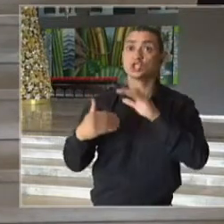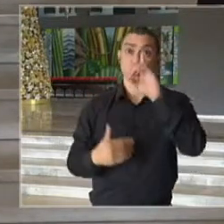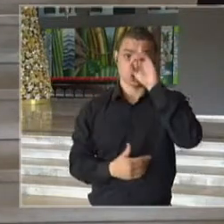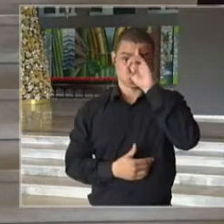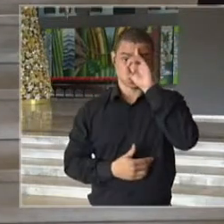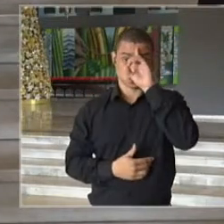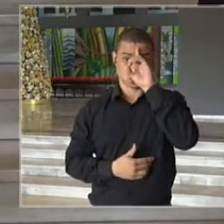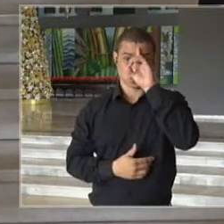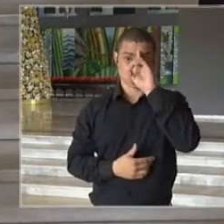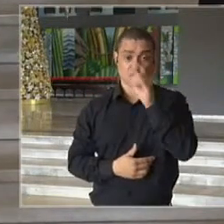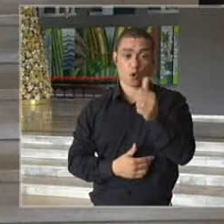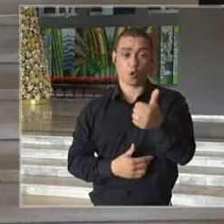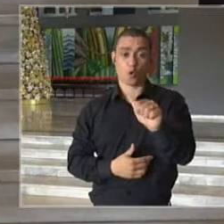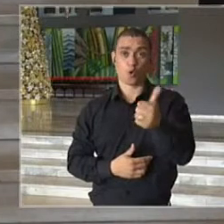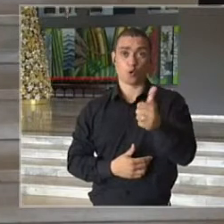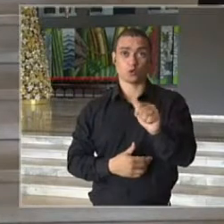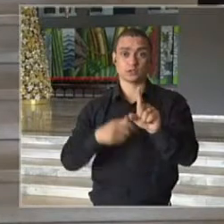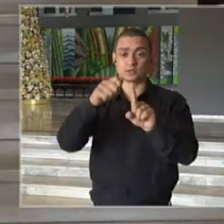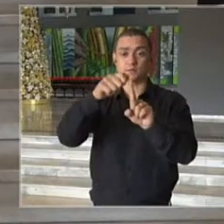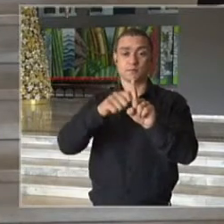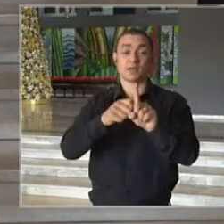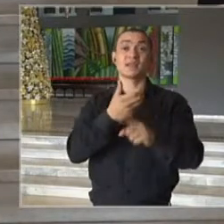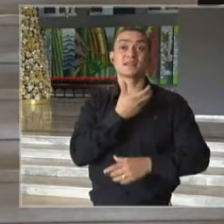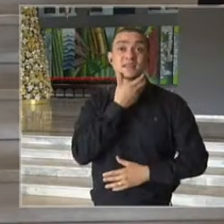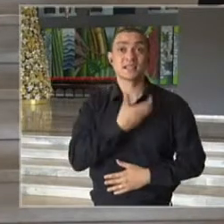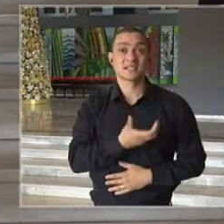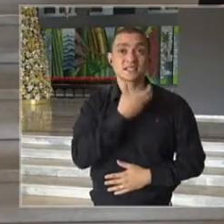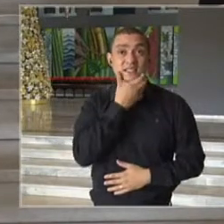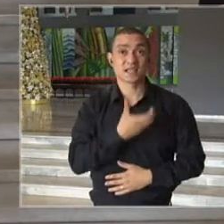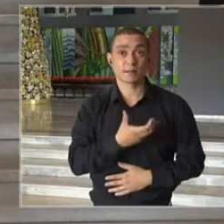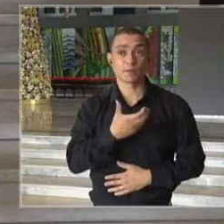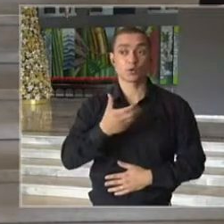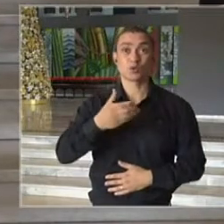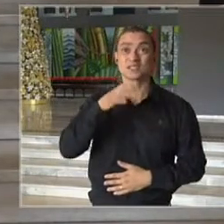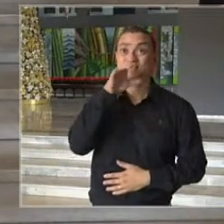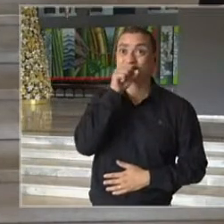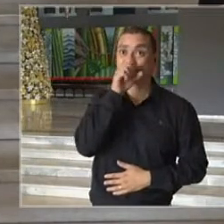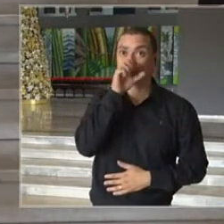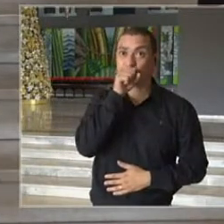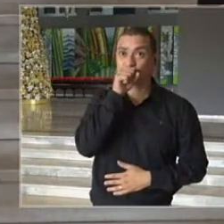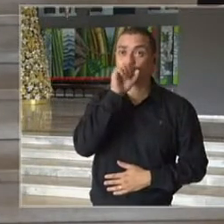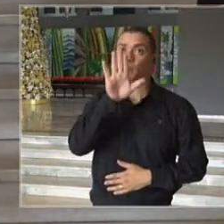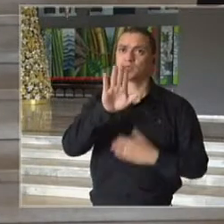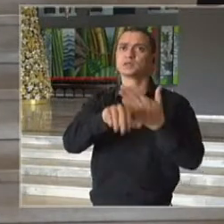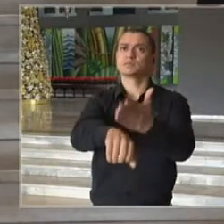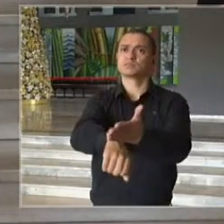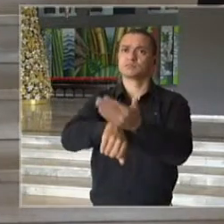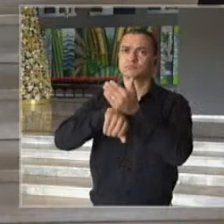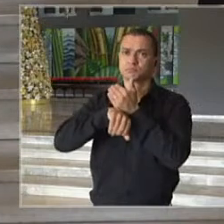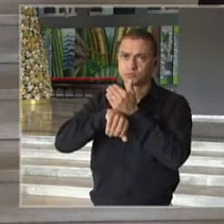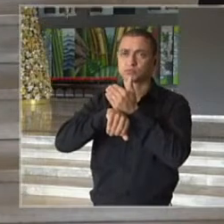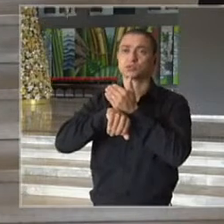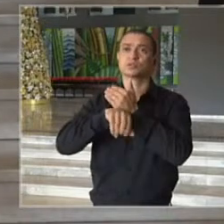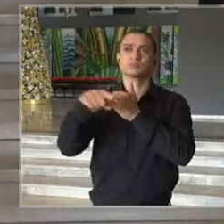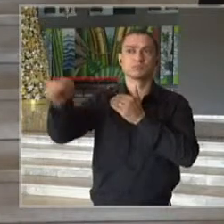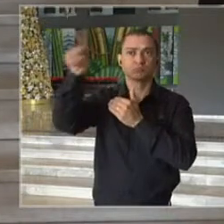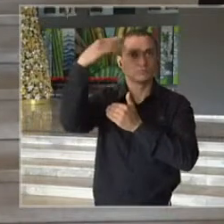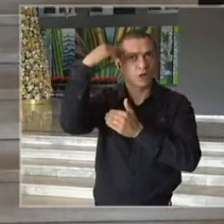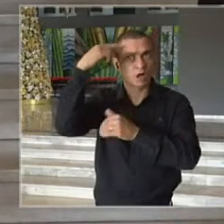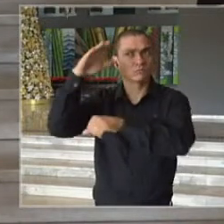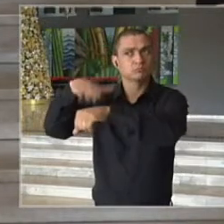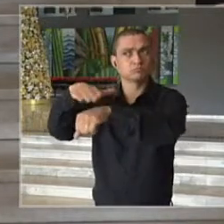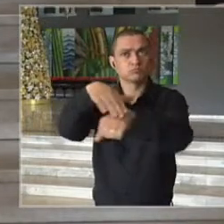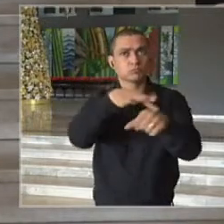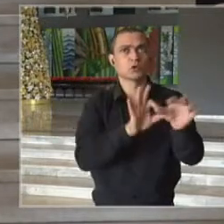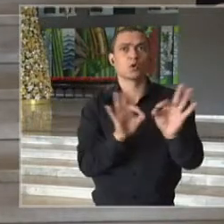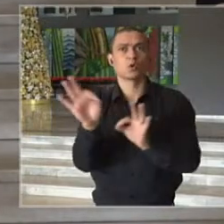do dia 11 de dezembro, sábado, com antecedência, previsibilidade,